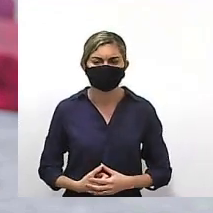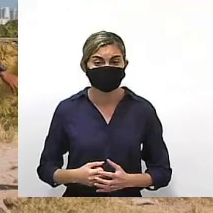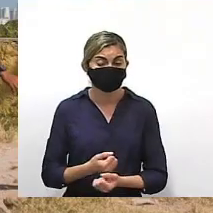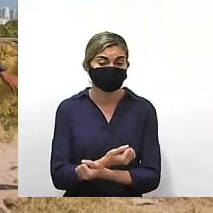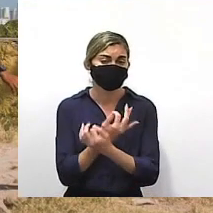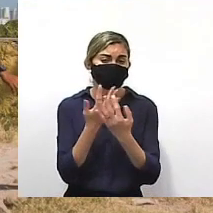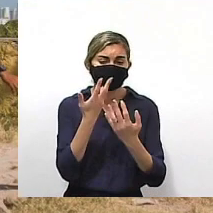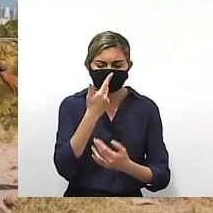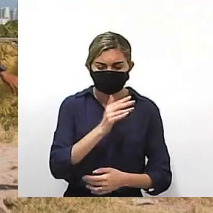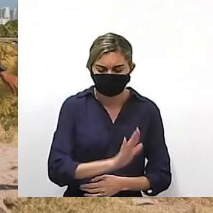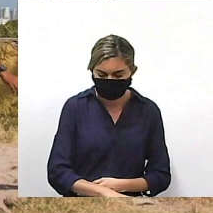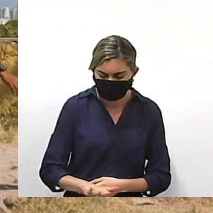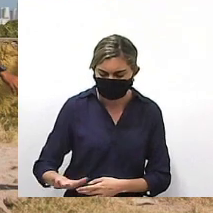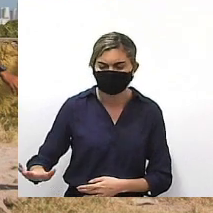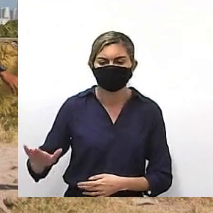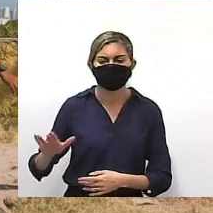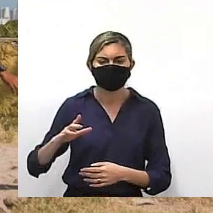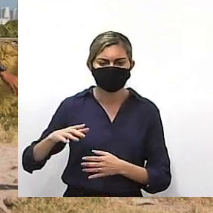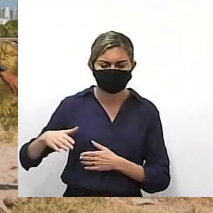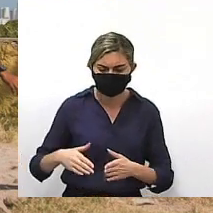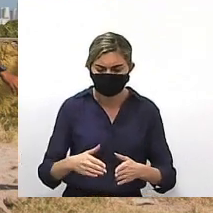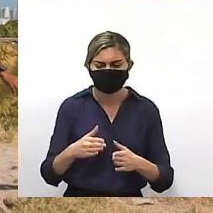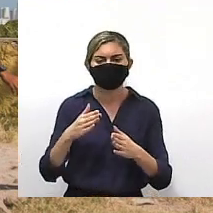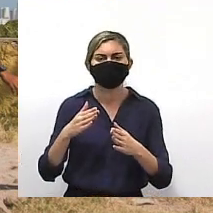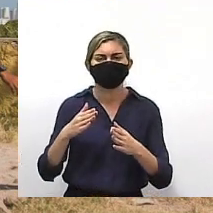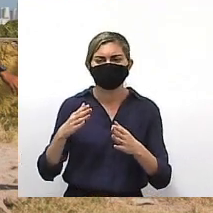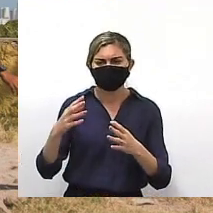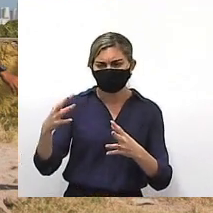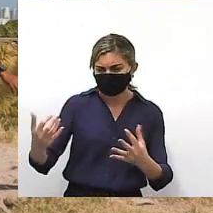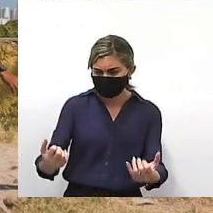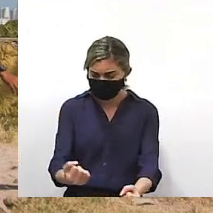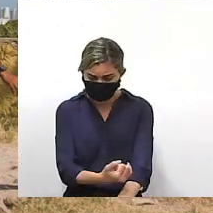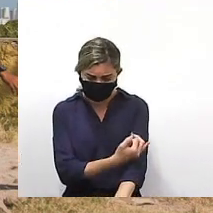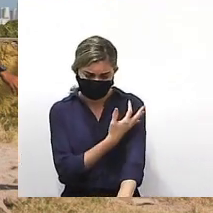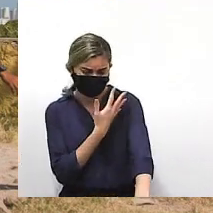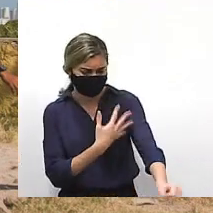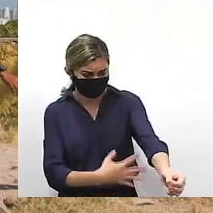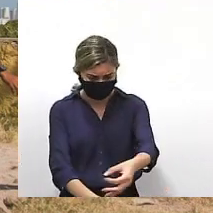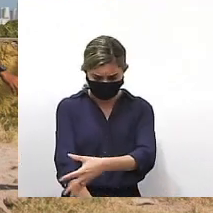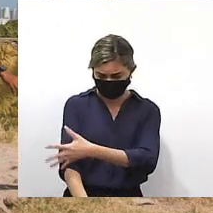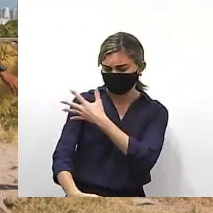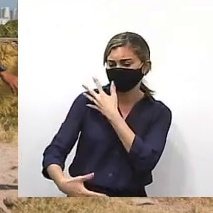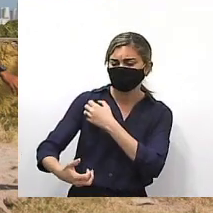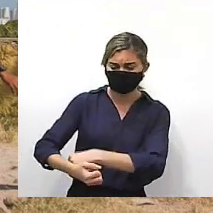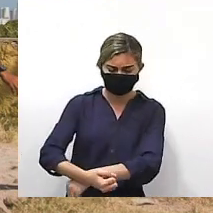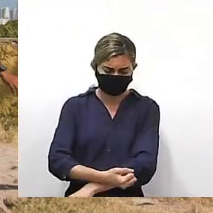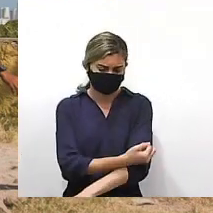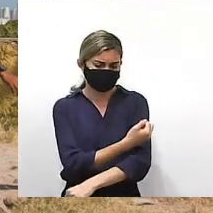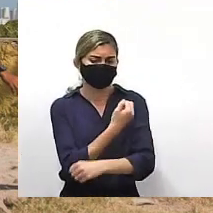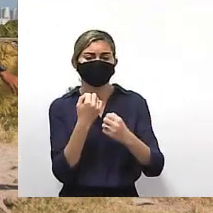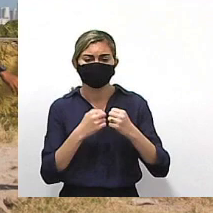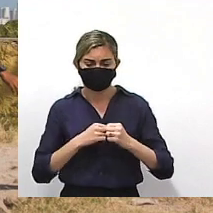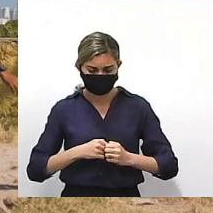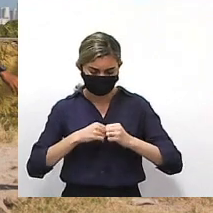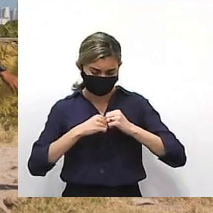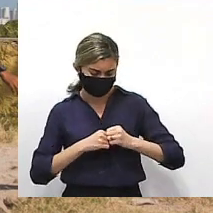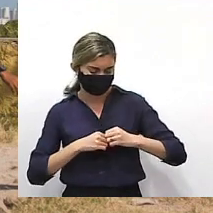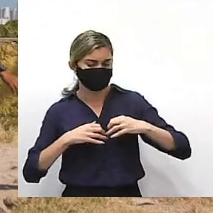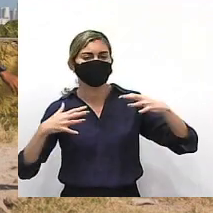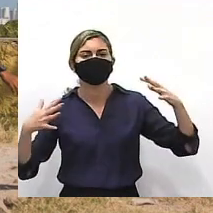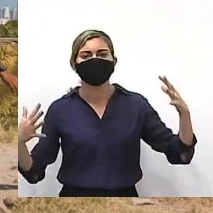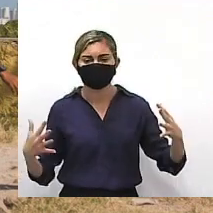Quando crianças, somos conduzidos a um furacão de emoções que explodem, eclodem